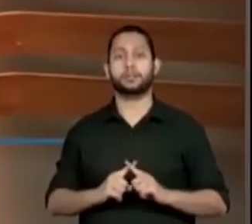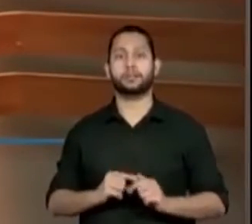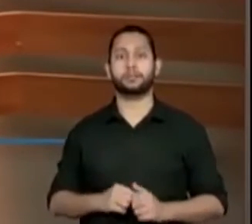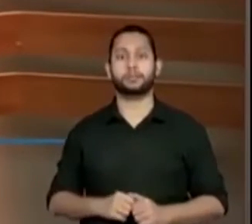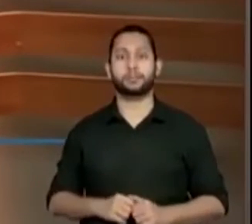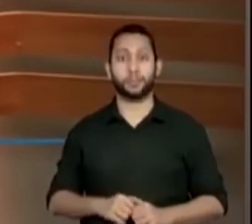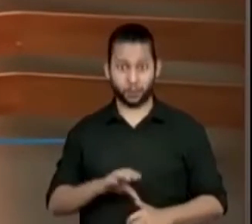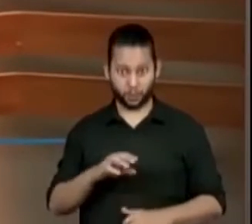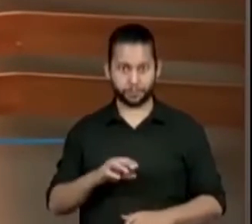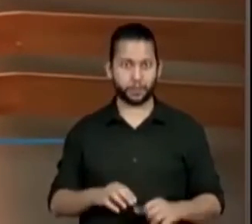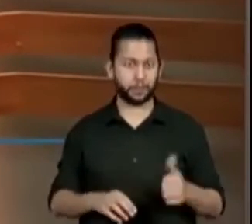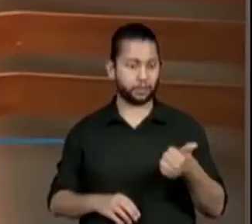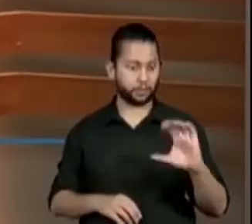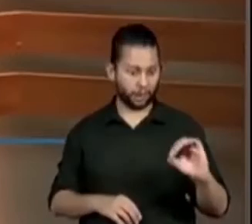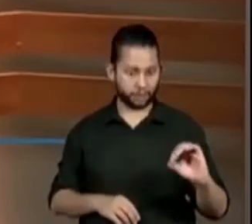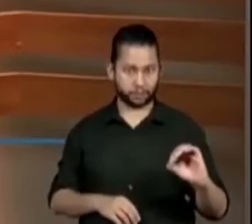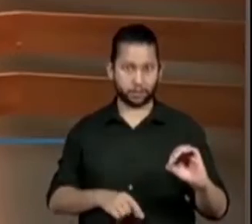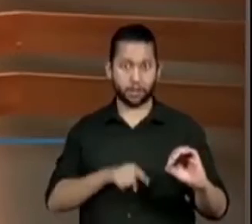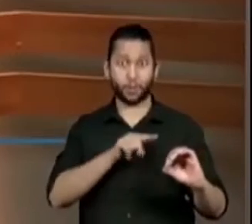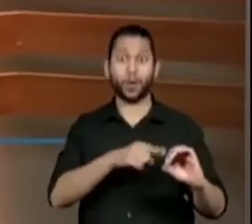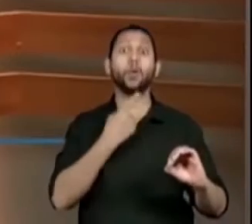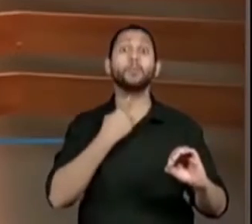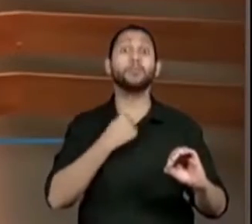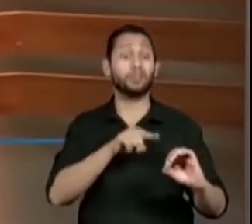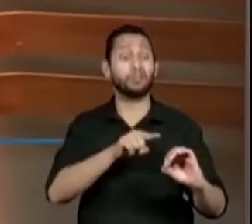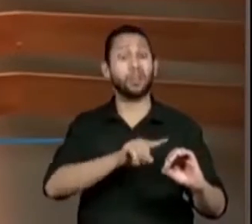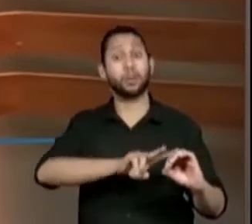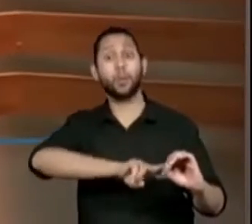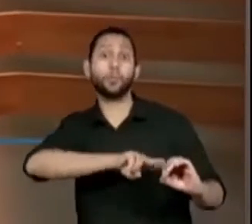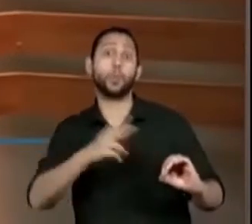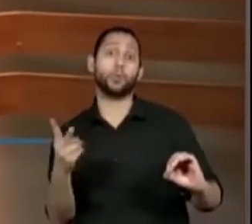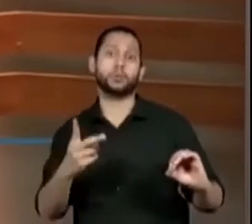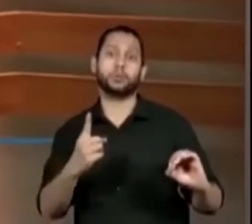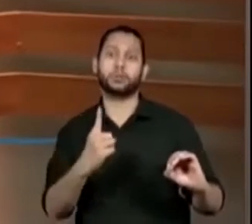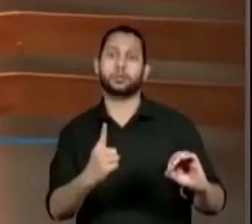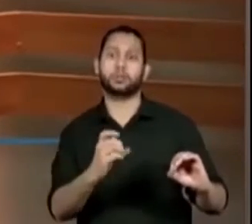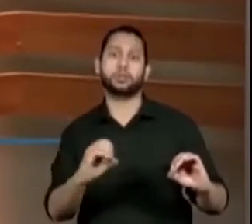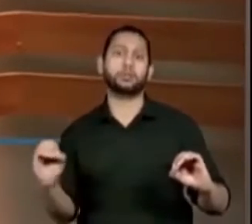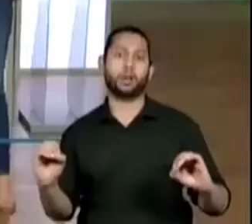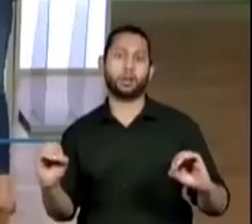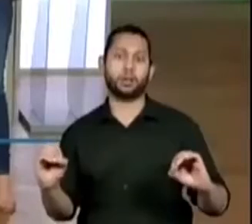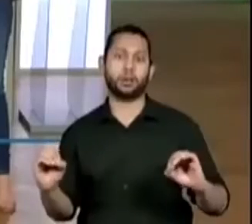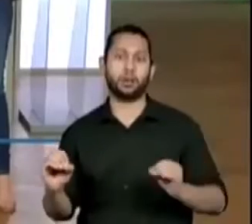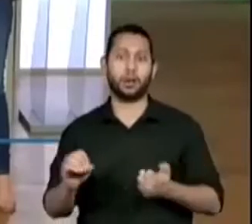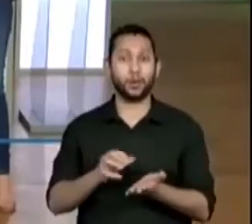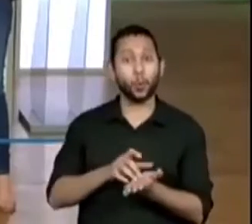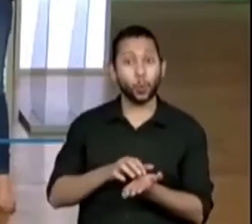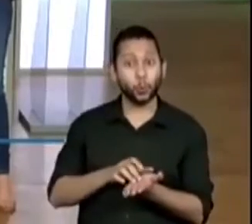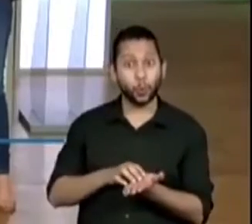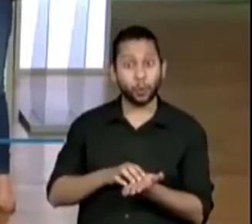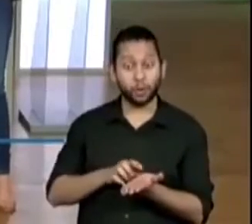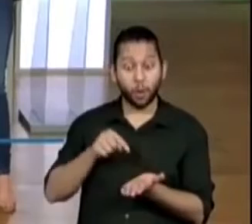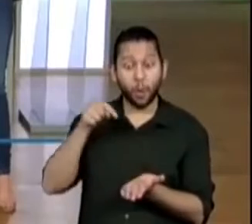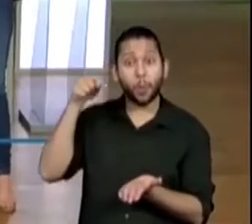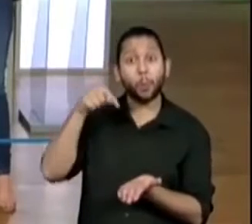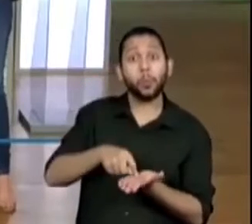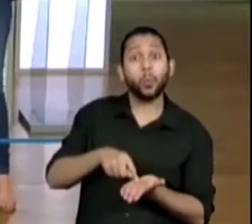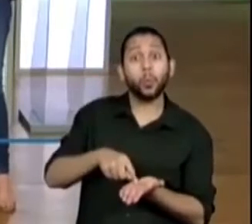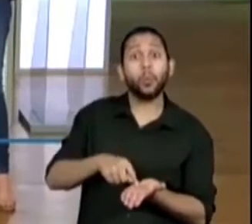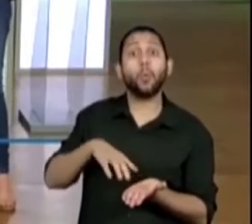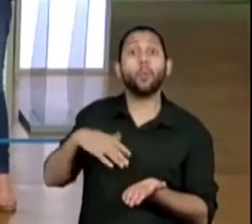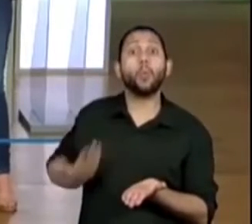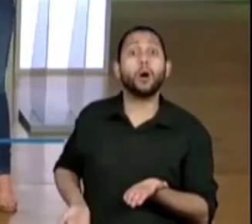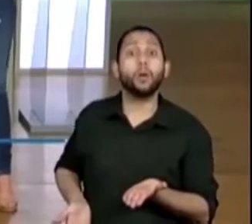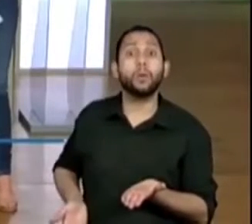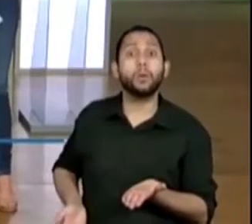10 em 100. Qual é o comando que eu devo utilizar na calculadora? Tá. E aí, eu vou pegar a calculadora aqui pra